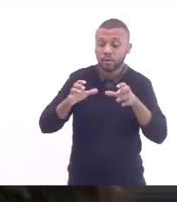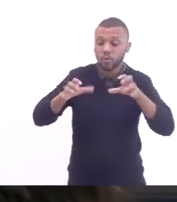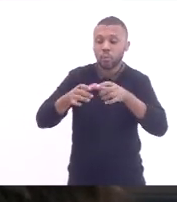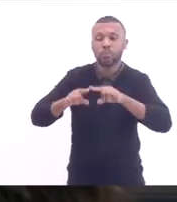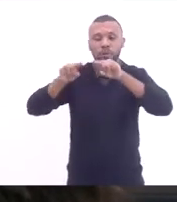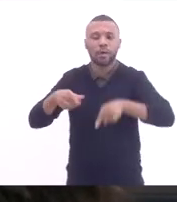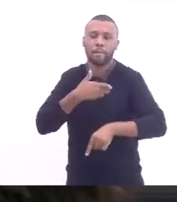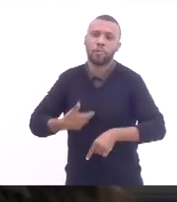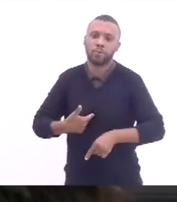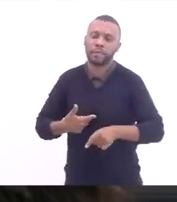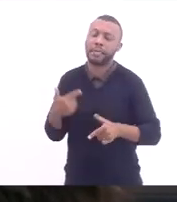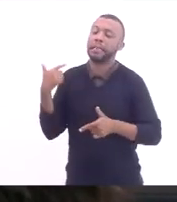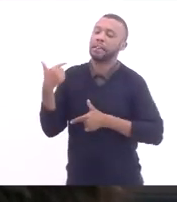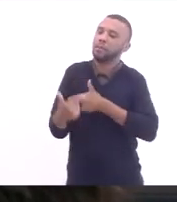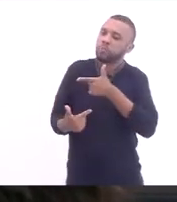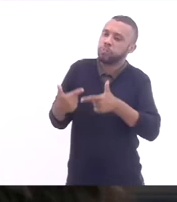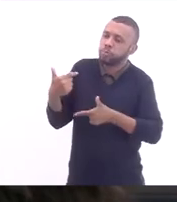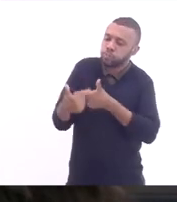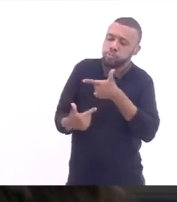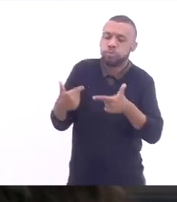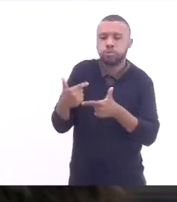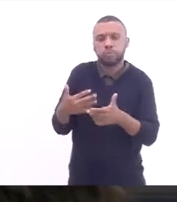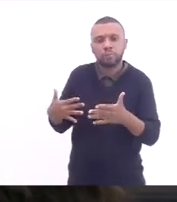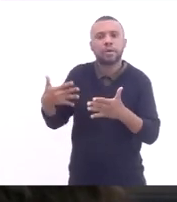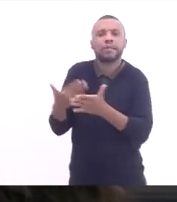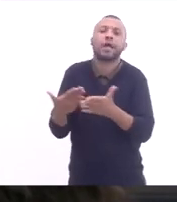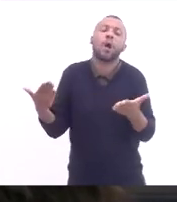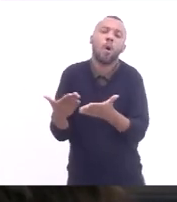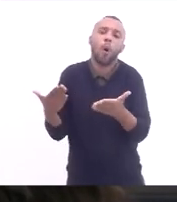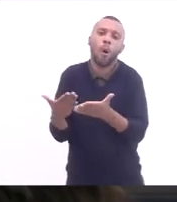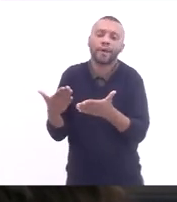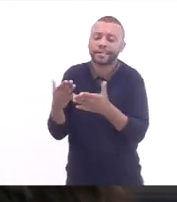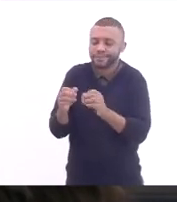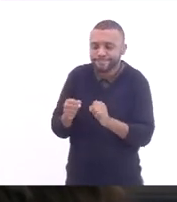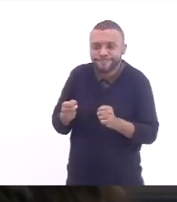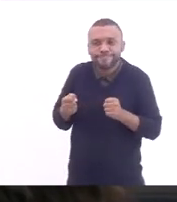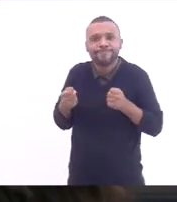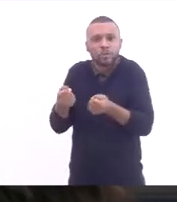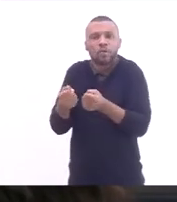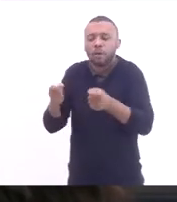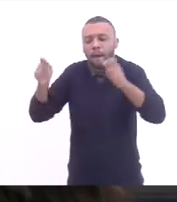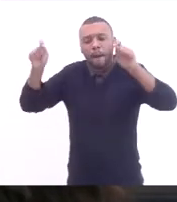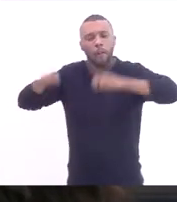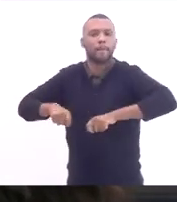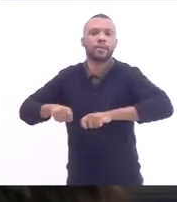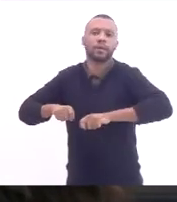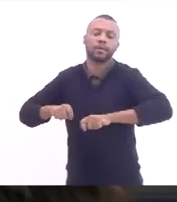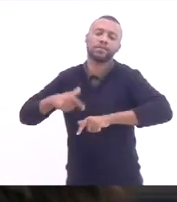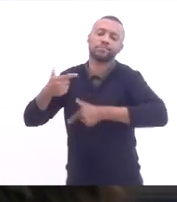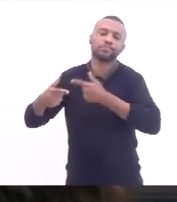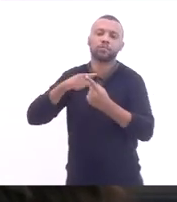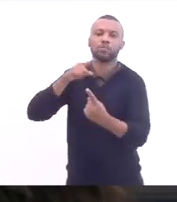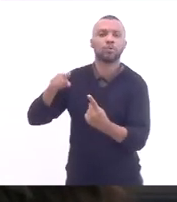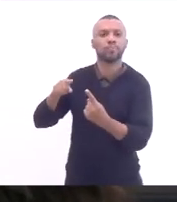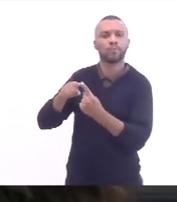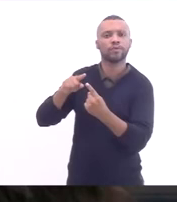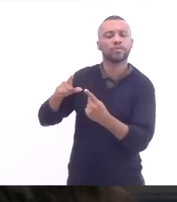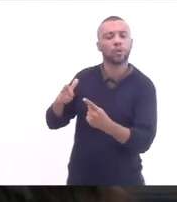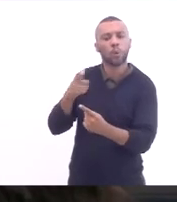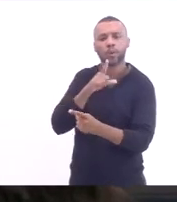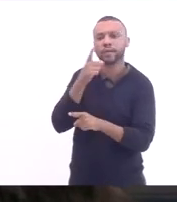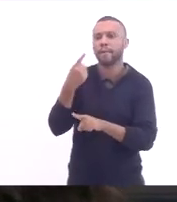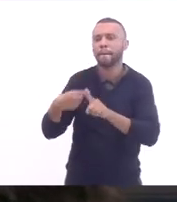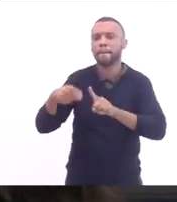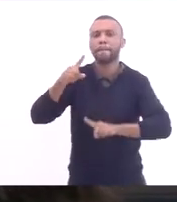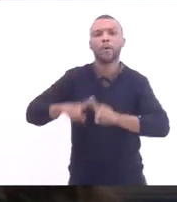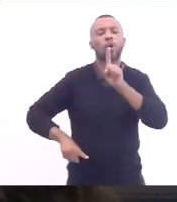realmente tem trabalhado e colocado neste trabalho, digamos, toda uma competência no sentido de alavancar ou